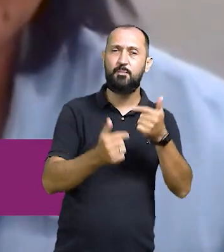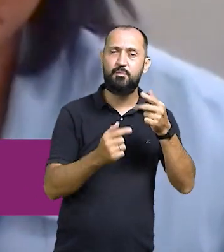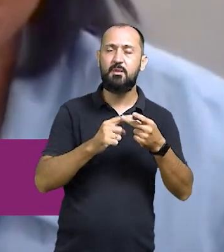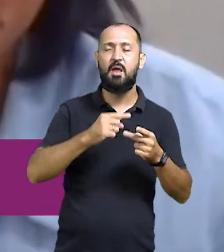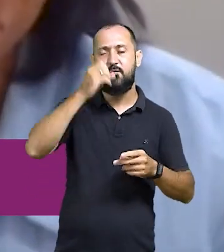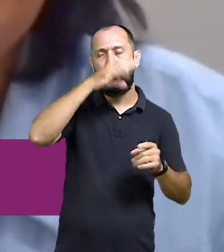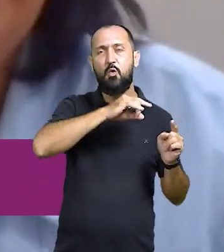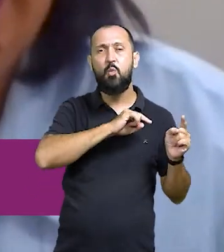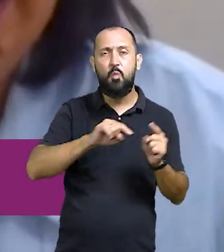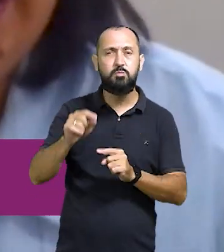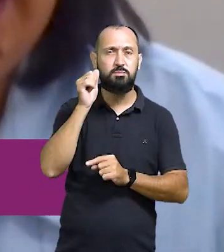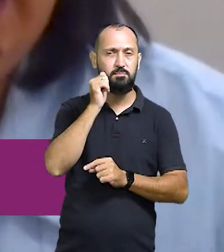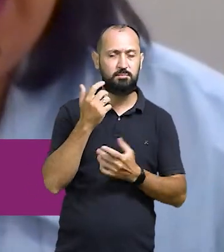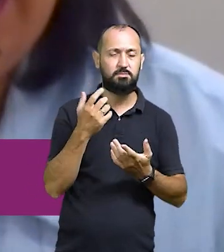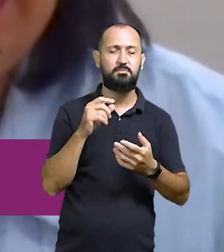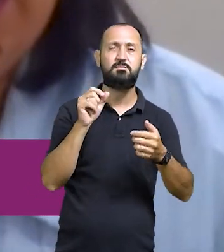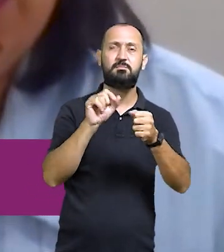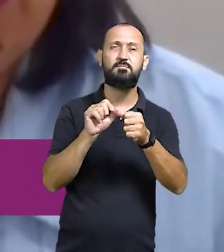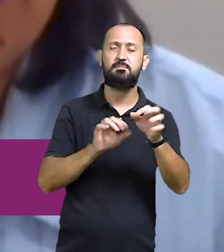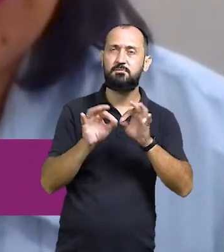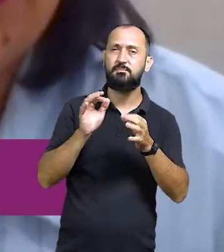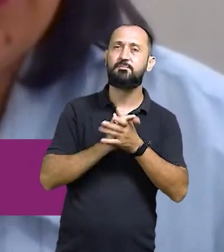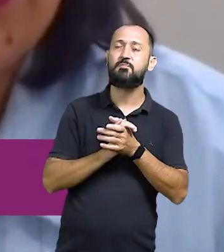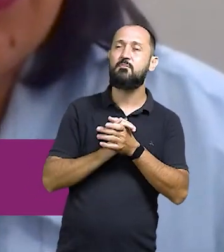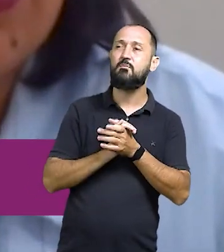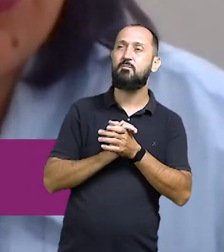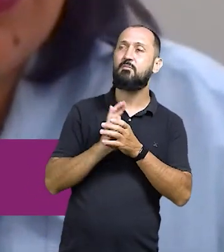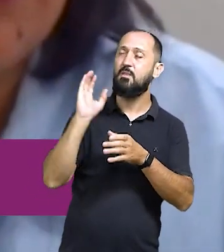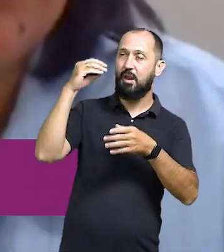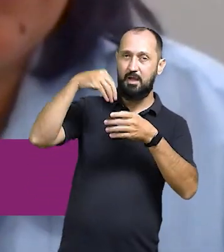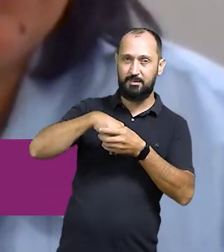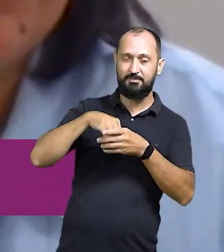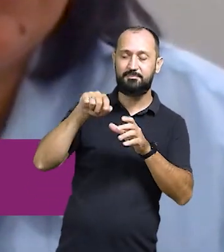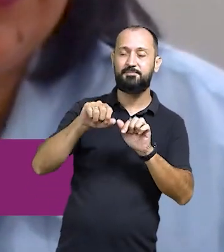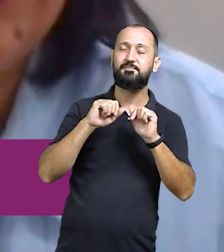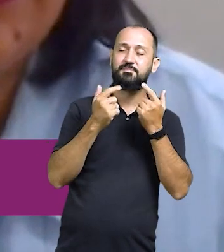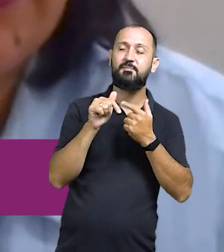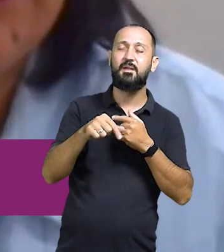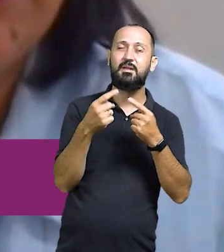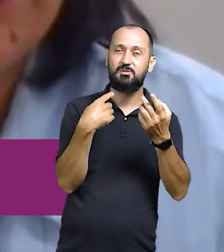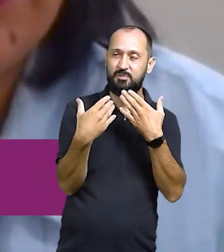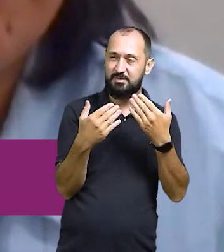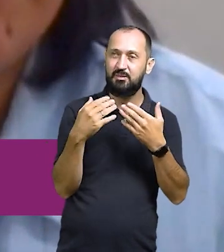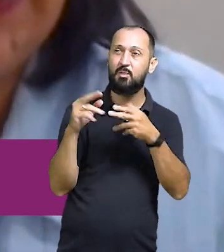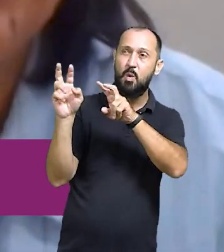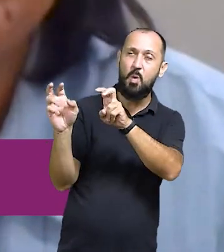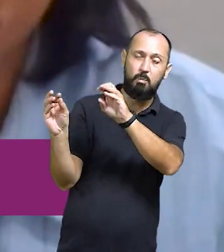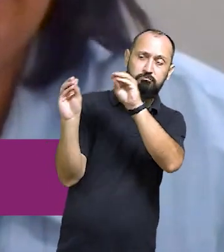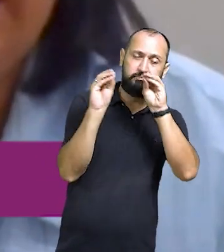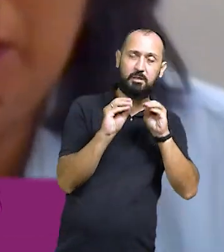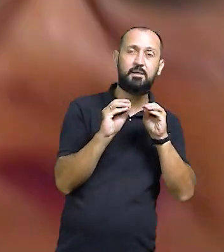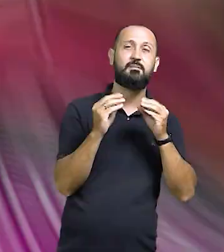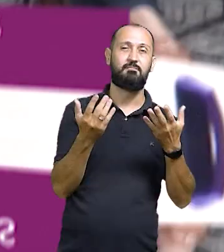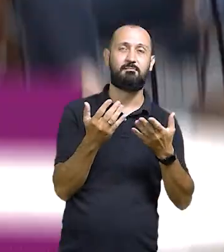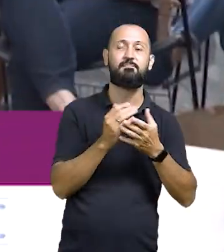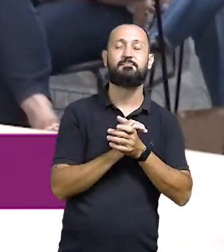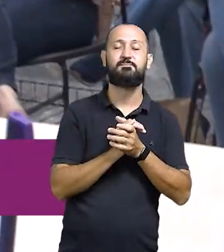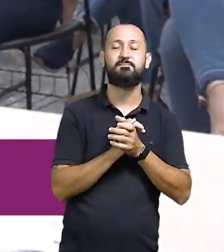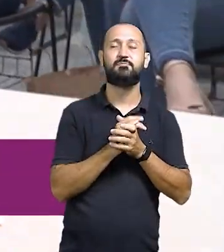Então, é sobre isso, assim, nós estamos próximo, né, ao mês de março, em alusão ao Dia Internacional da